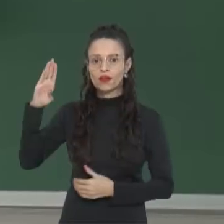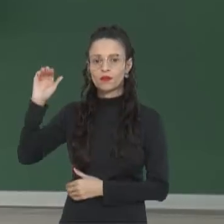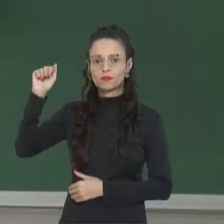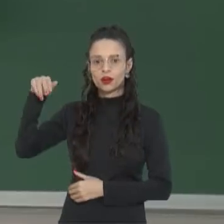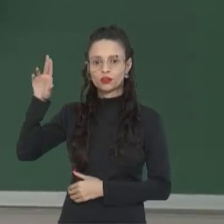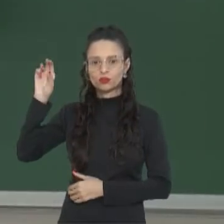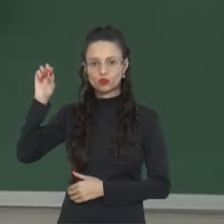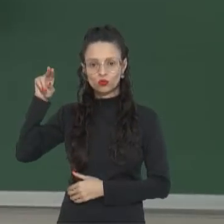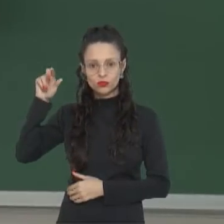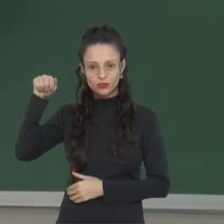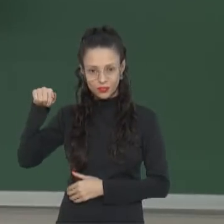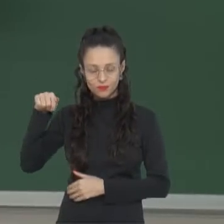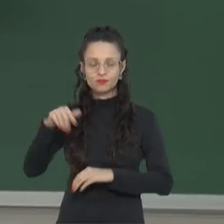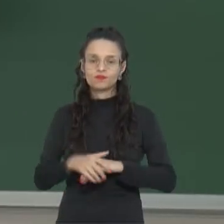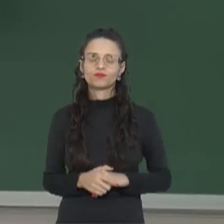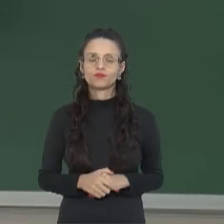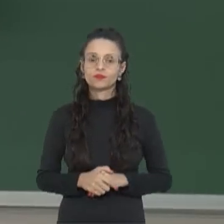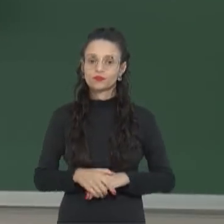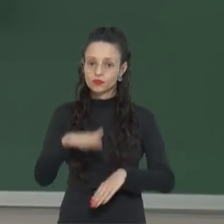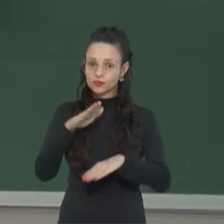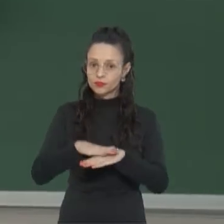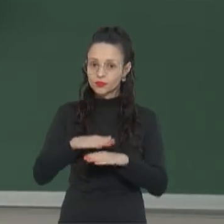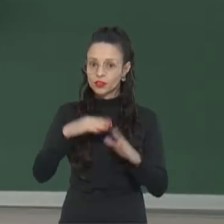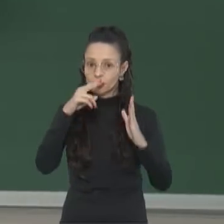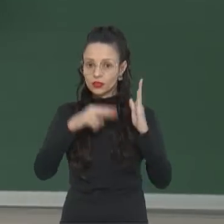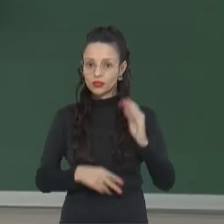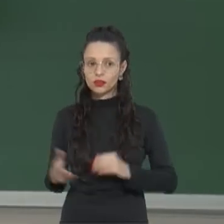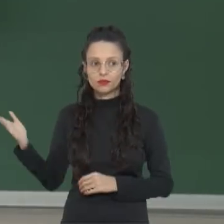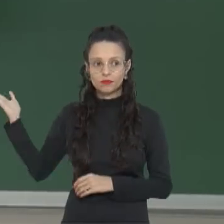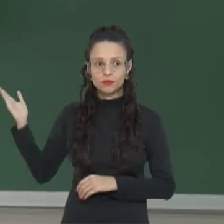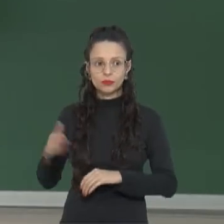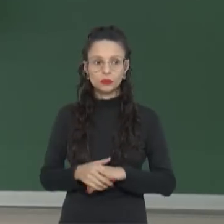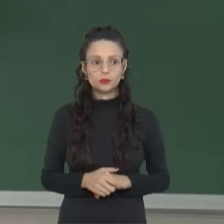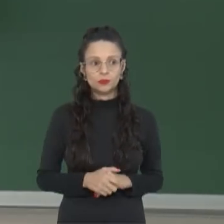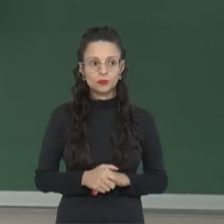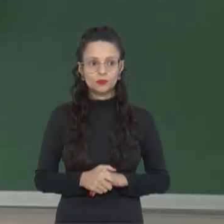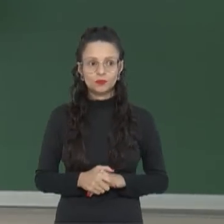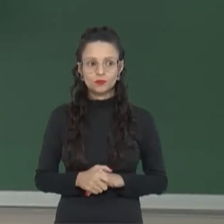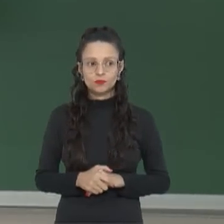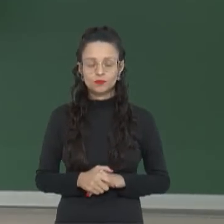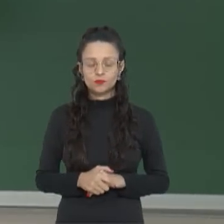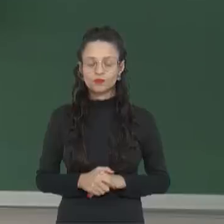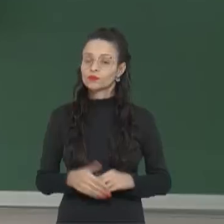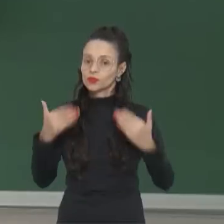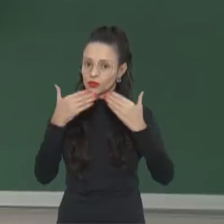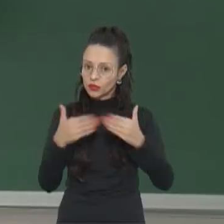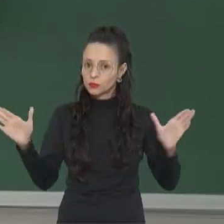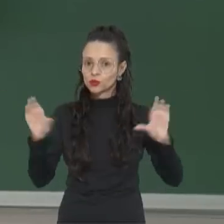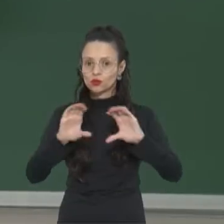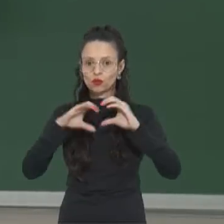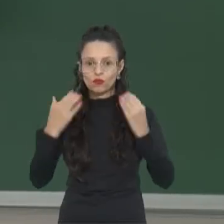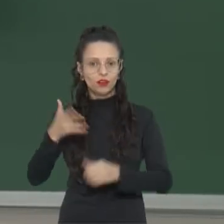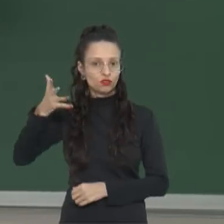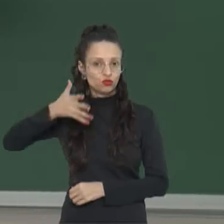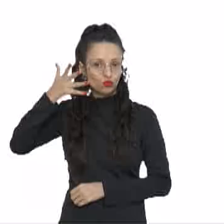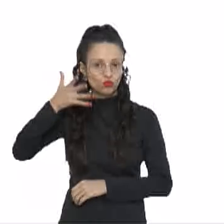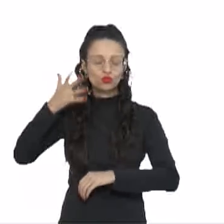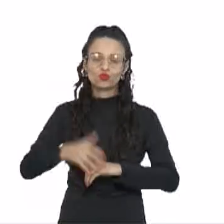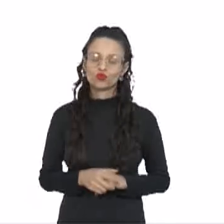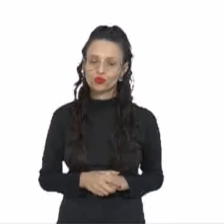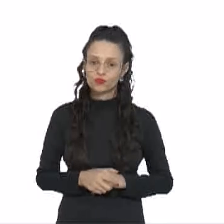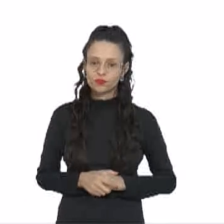ao movimento. Leia lá comigo o discurso de Ahmed Sukarno, na abertura da conferência.